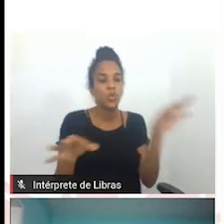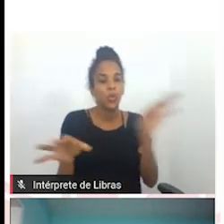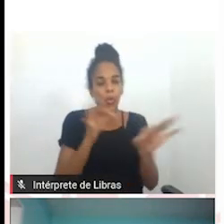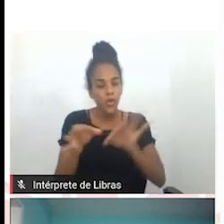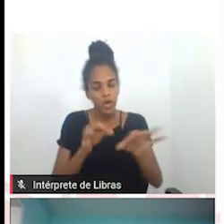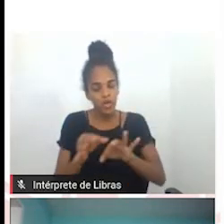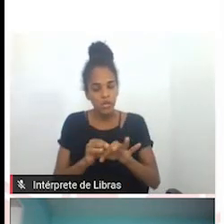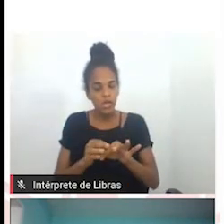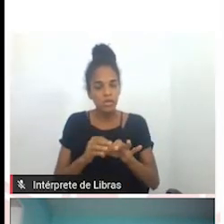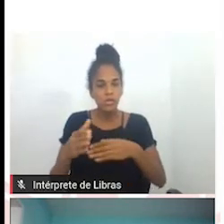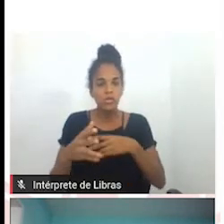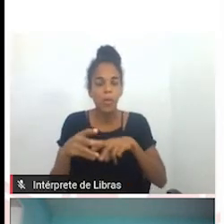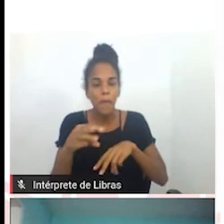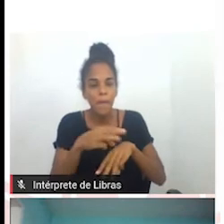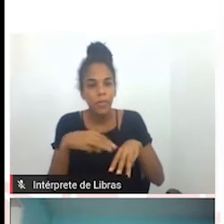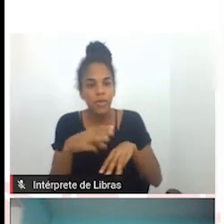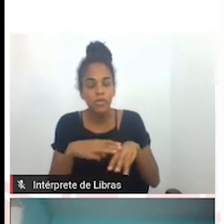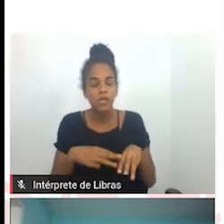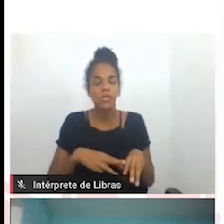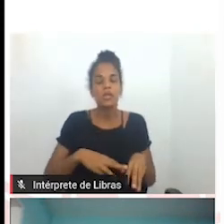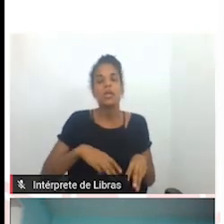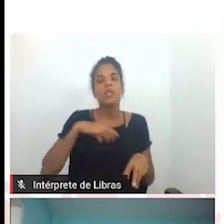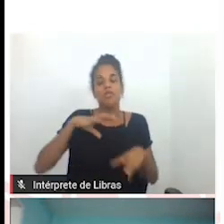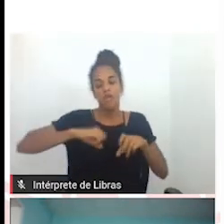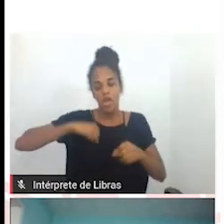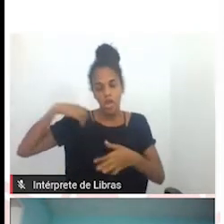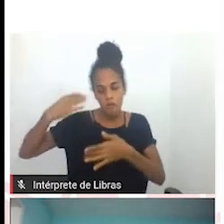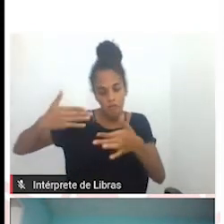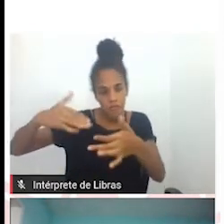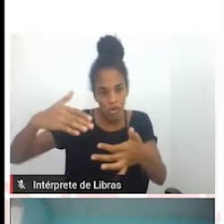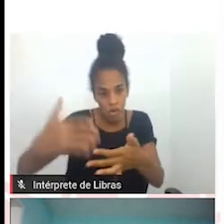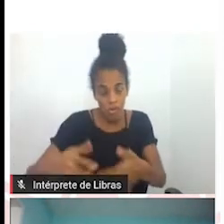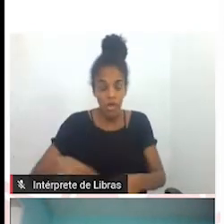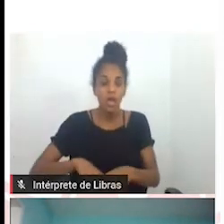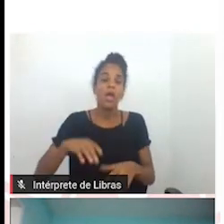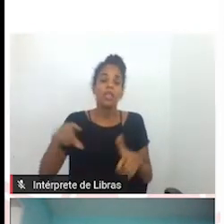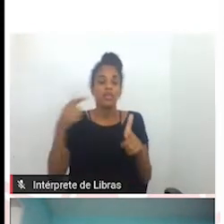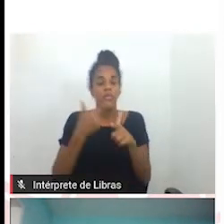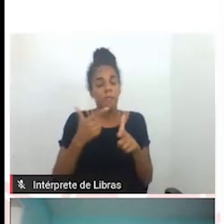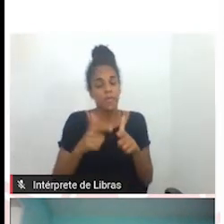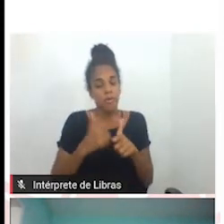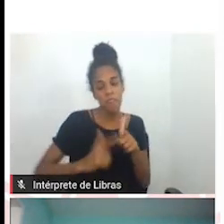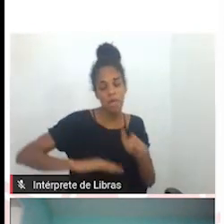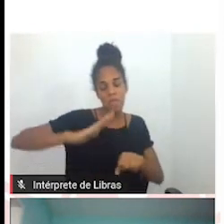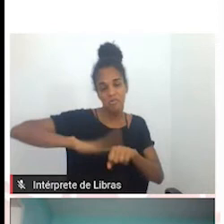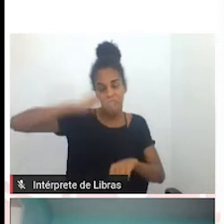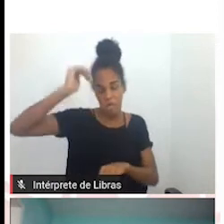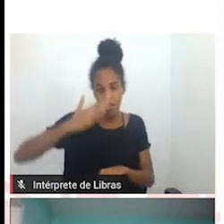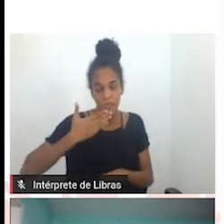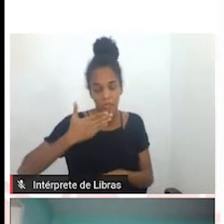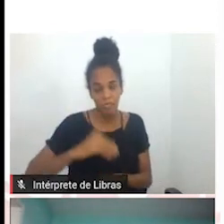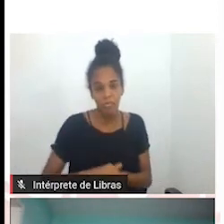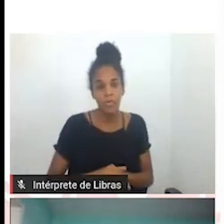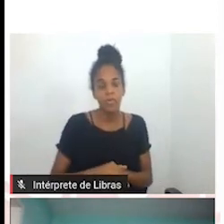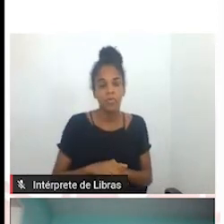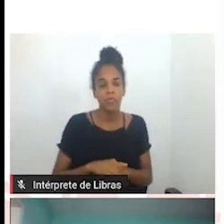aí vai evoluir com SARAG. Então, é o paciente que ele estava afebril no começo da doença, depois de uma semana